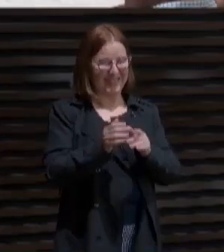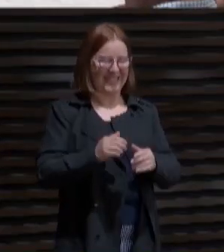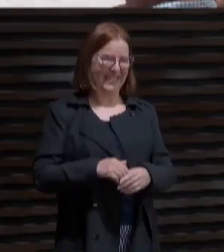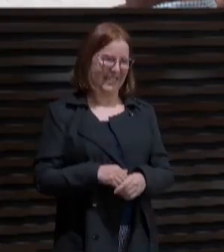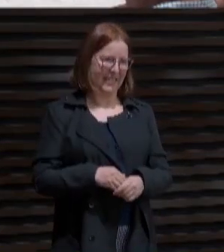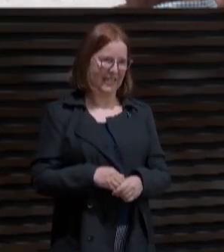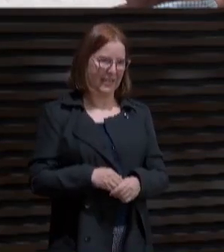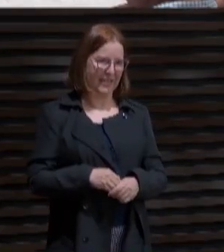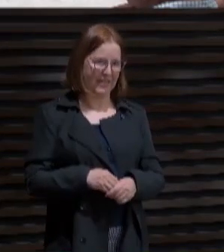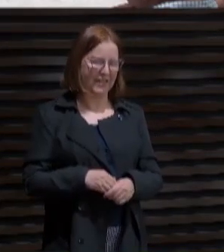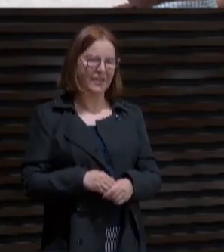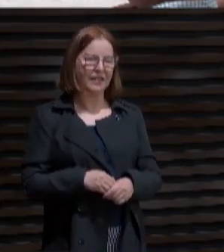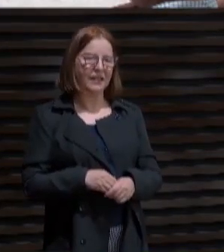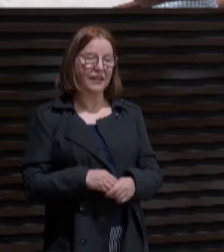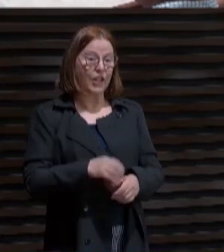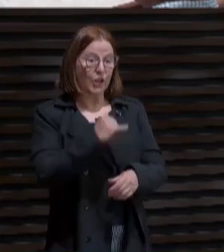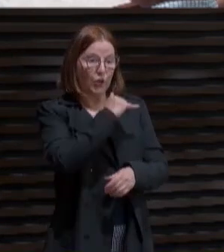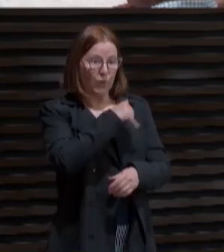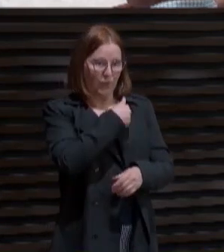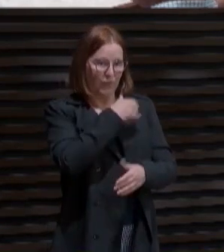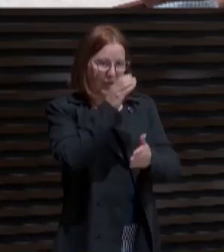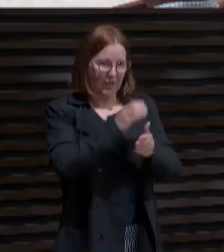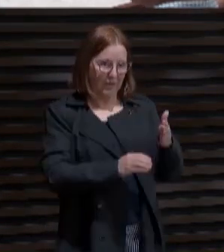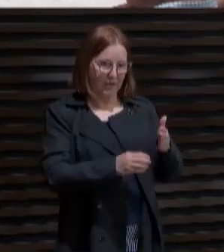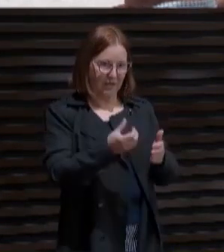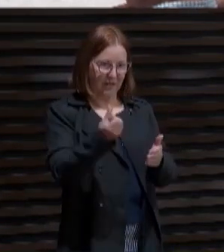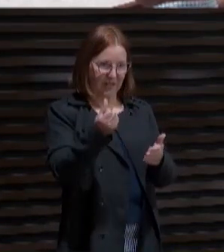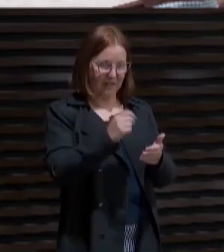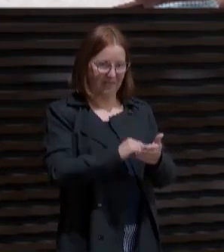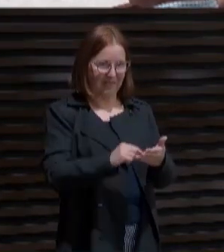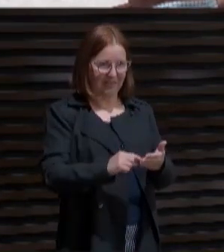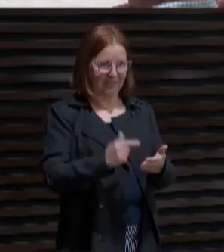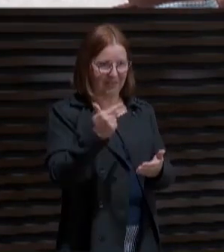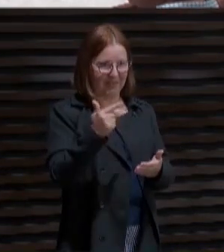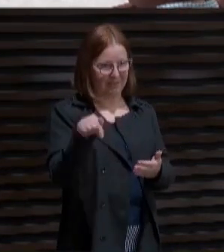Onde é que está escrito isto? João 6,37.